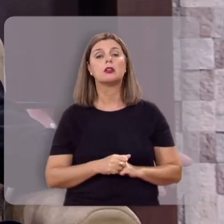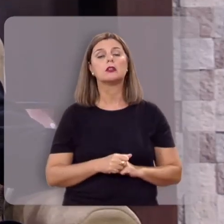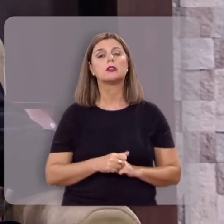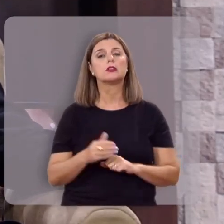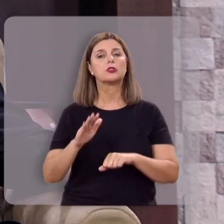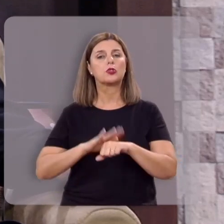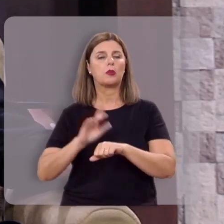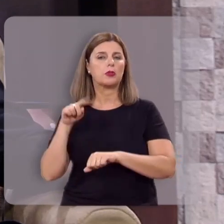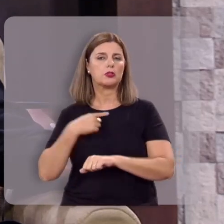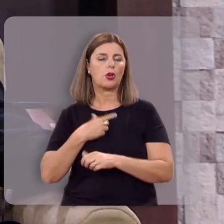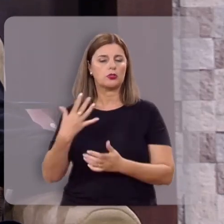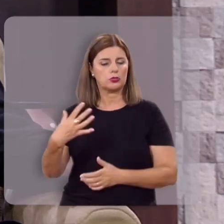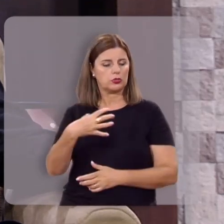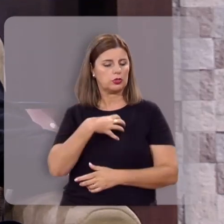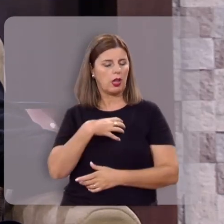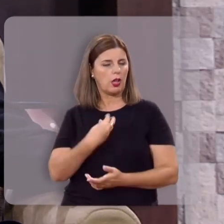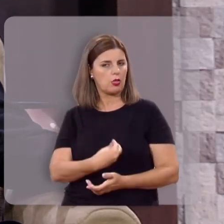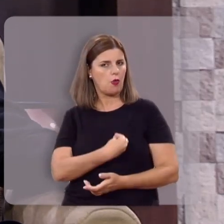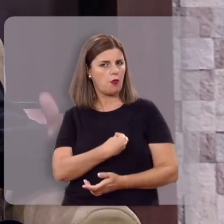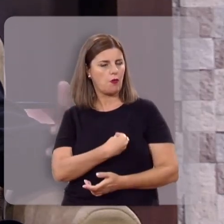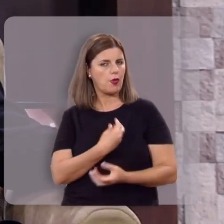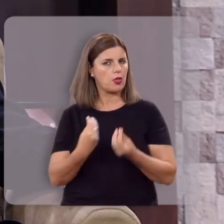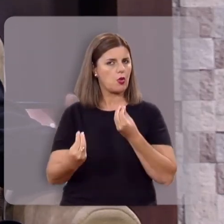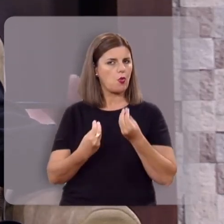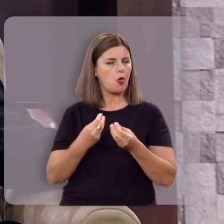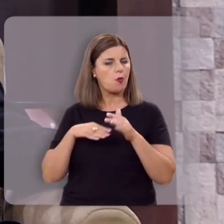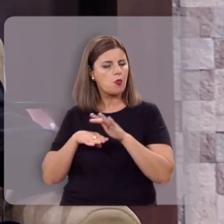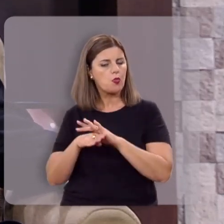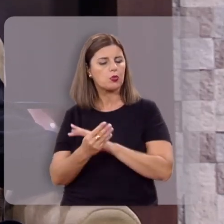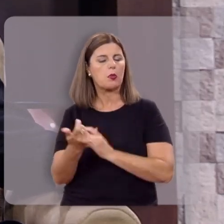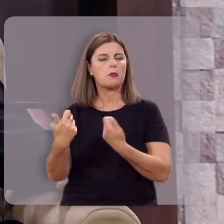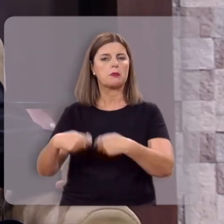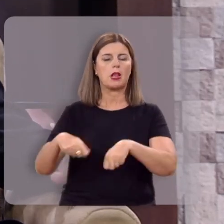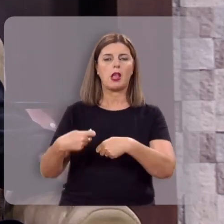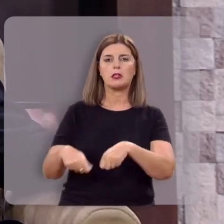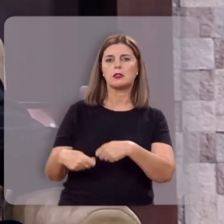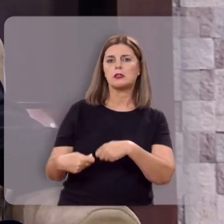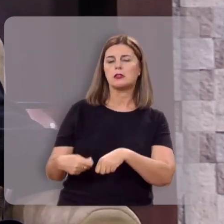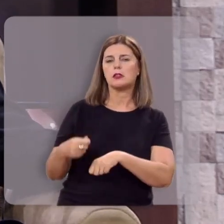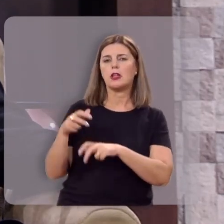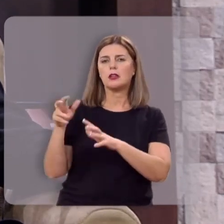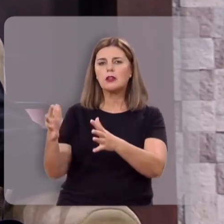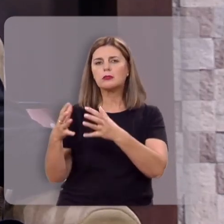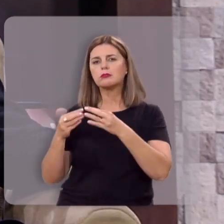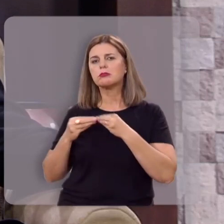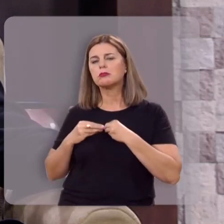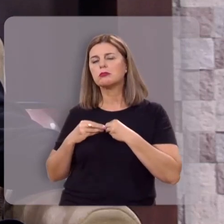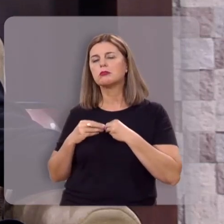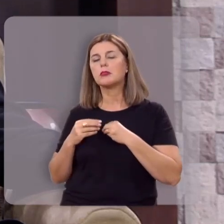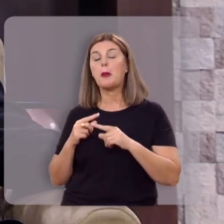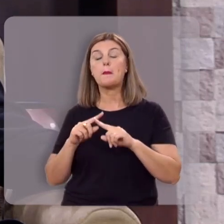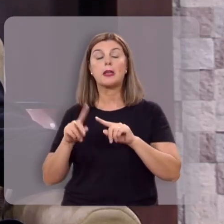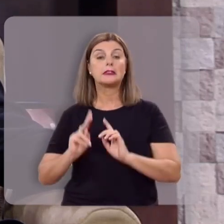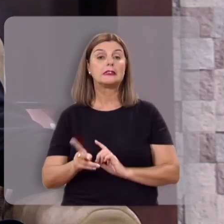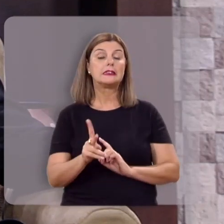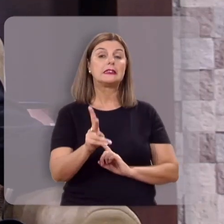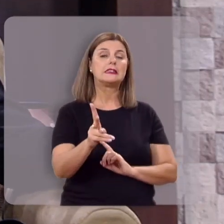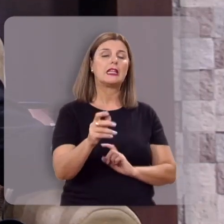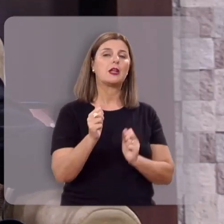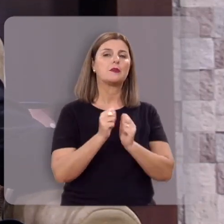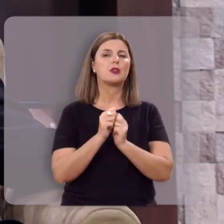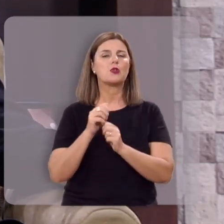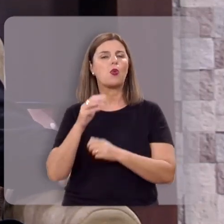em relação às nossas atitudes, os novos hábitos que precisam ser adquiridos, mas sempre com